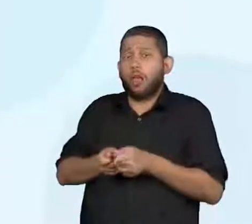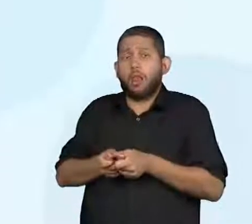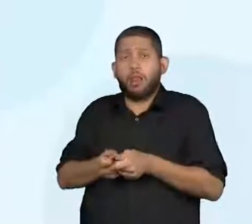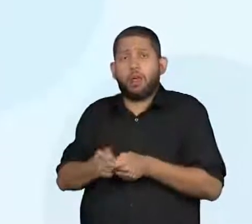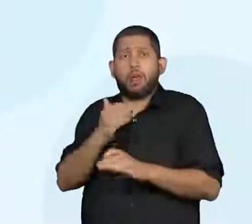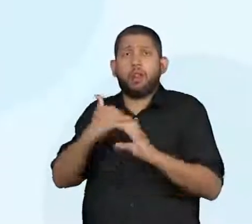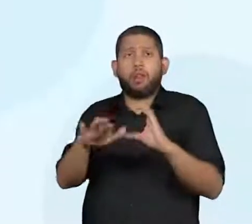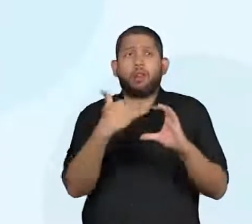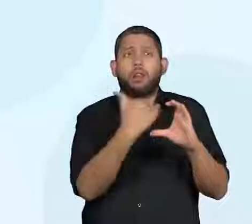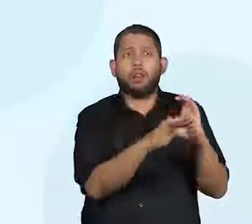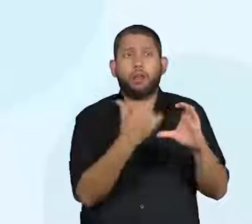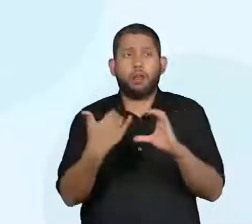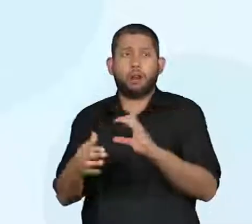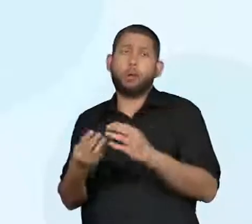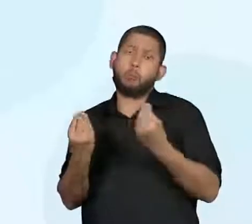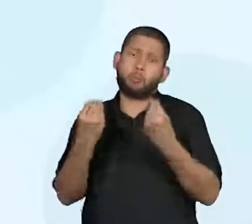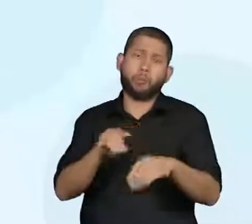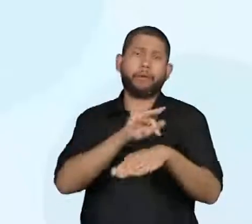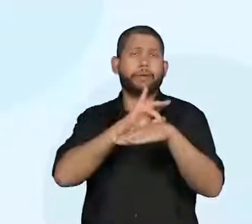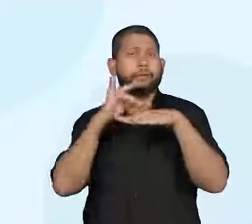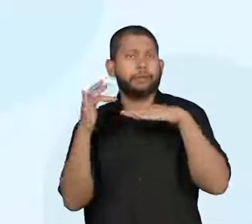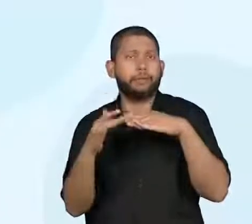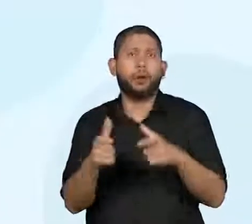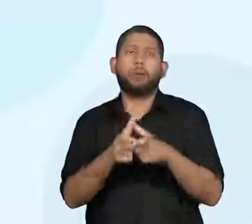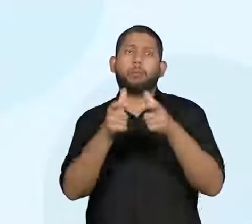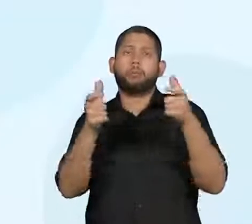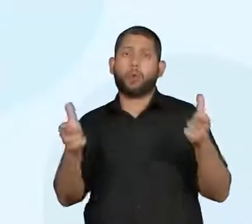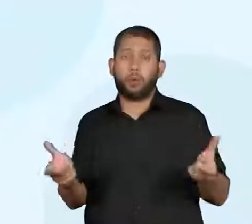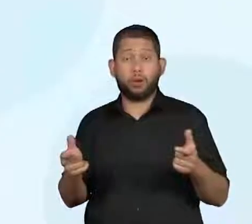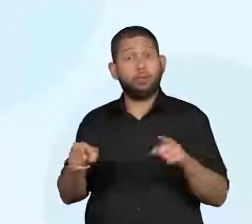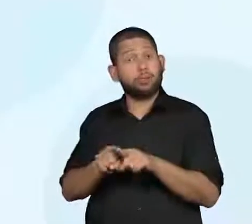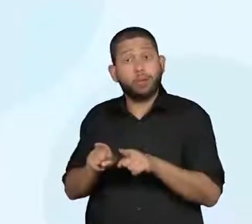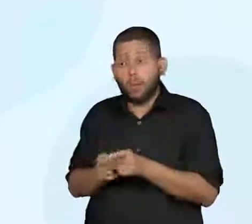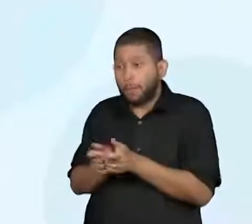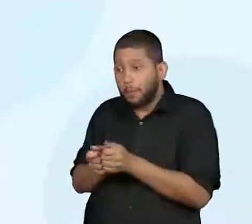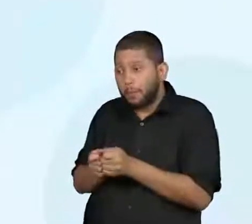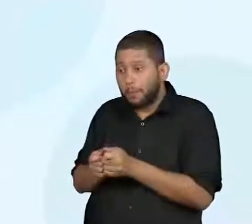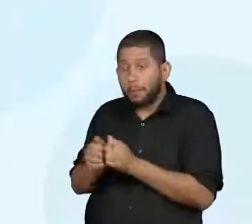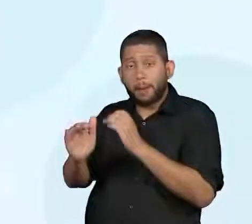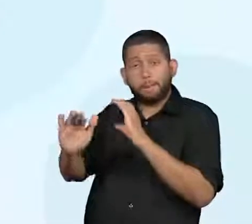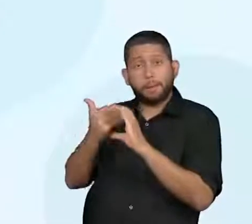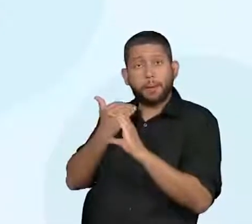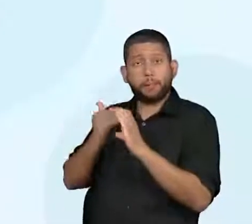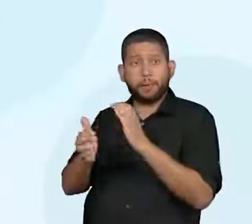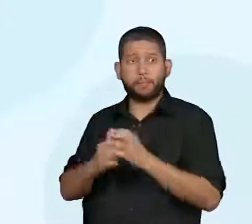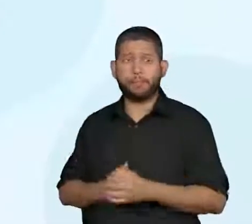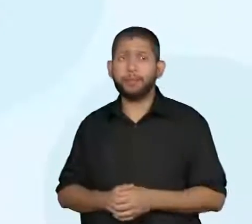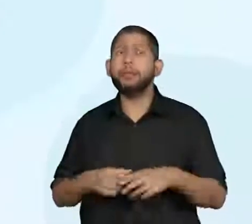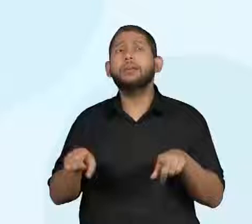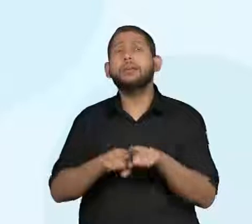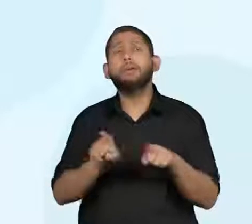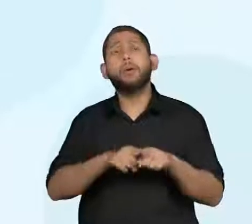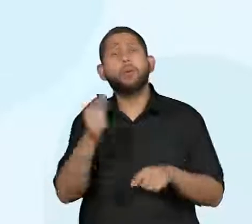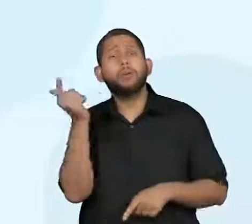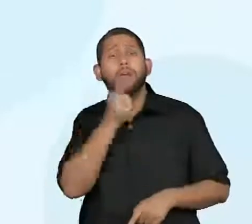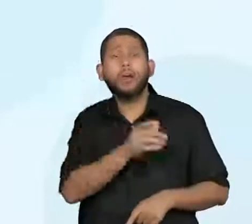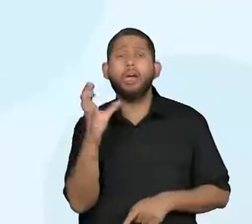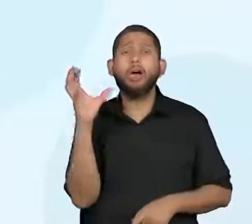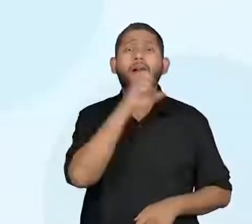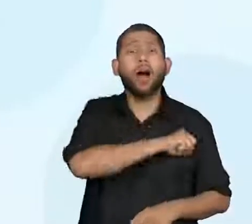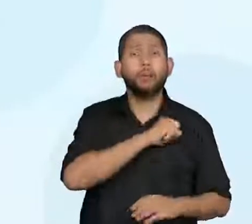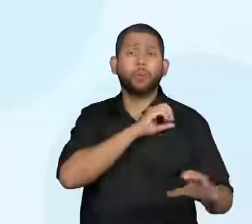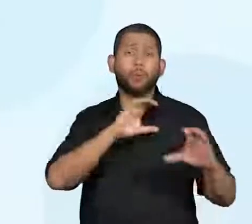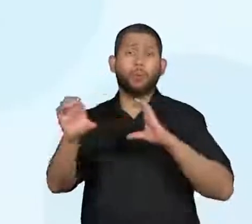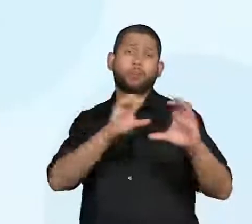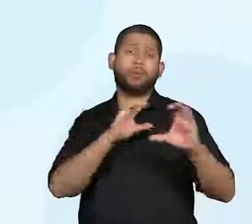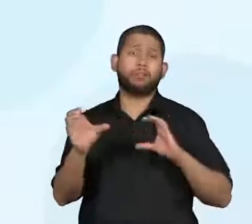comunicarem, principalmente nas redes sociais, em trocas de mensagens simultâneas. É uma